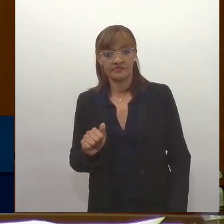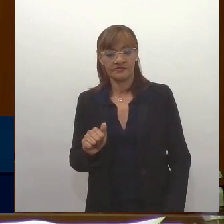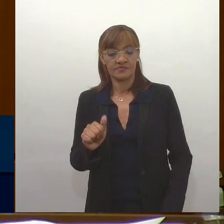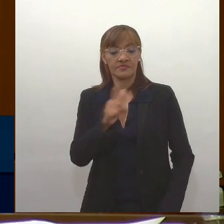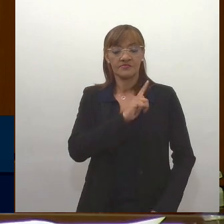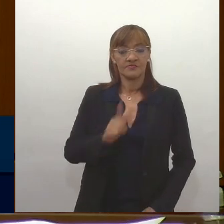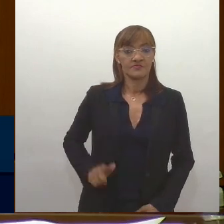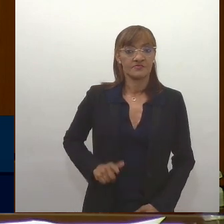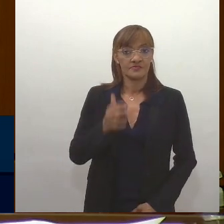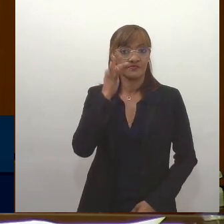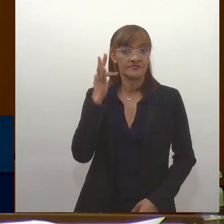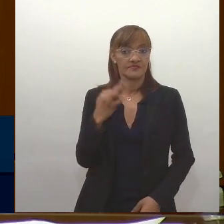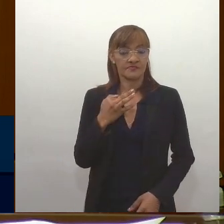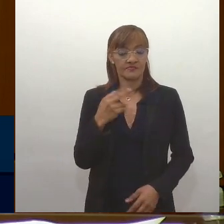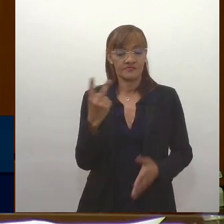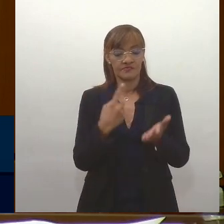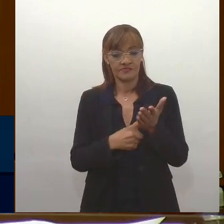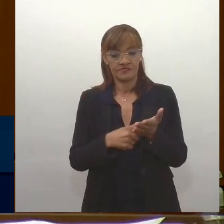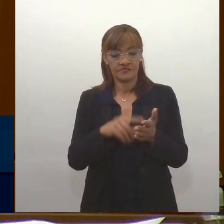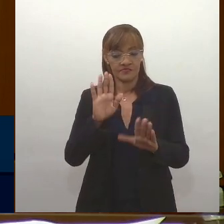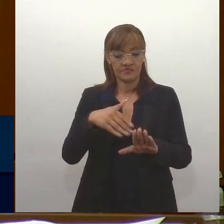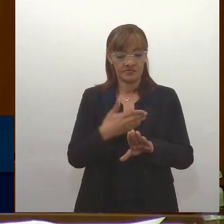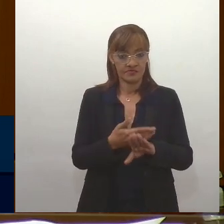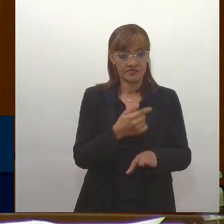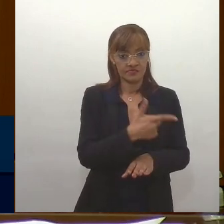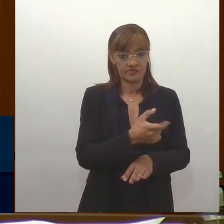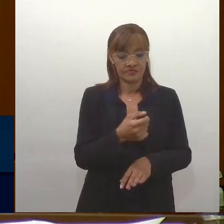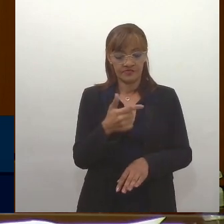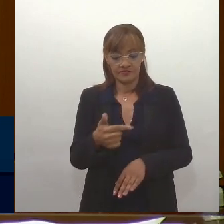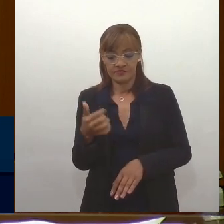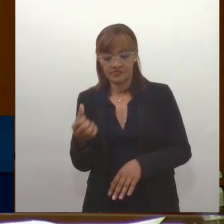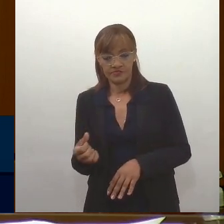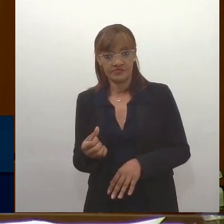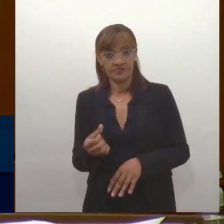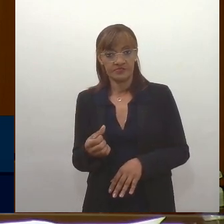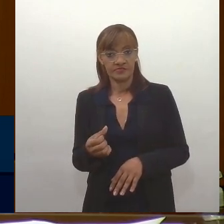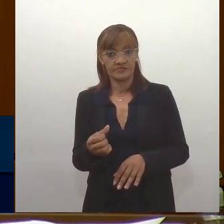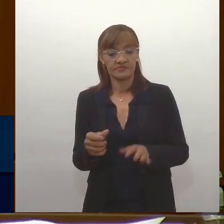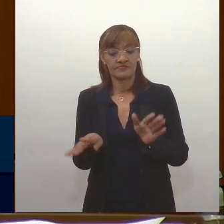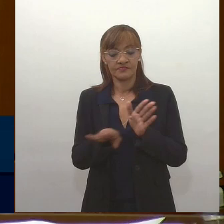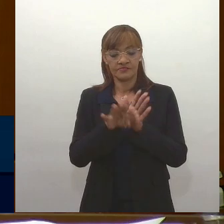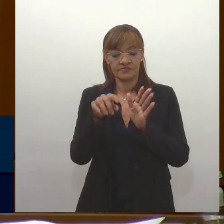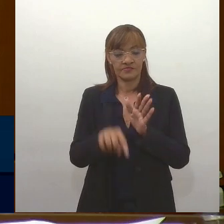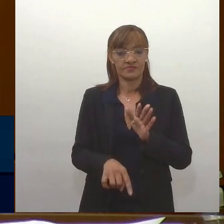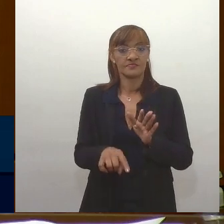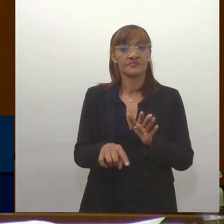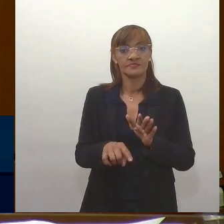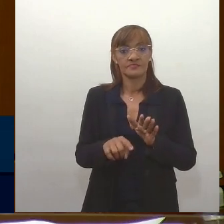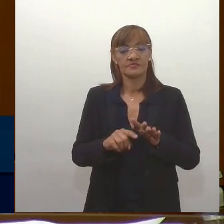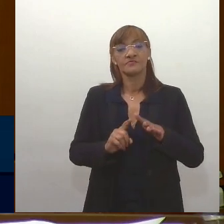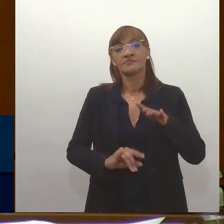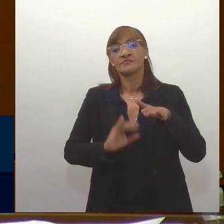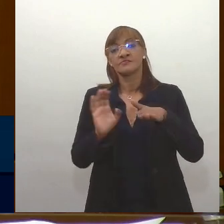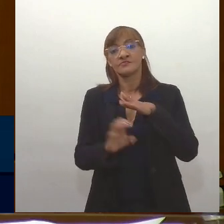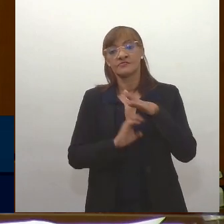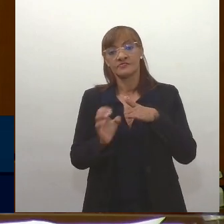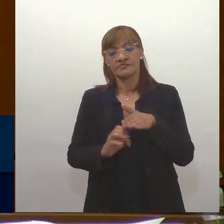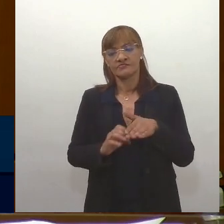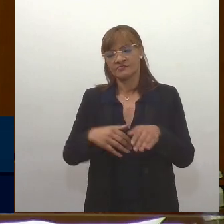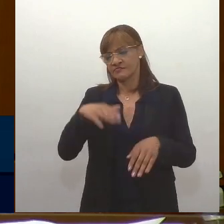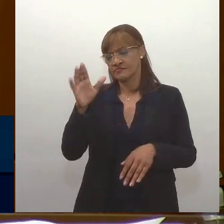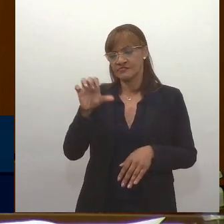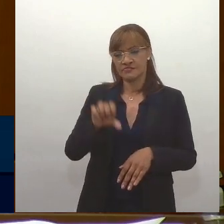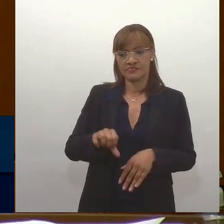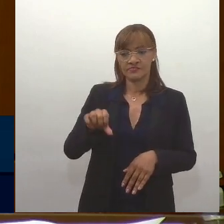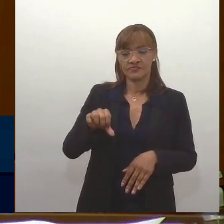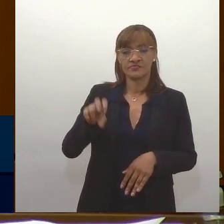até 2026 totalizando o investimento de mais de 950 milhões de reais e que poderá gerar mais